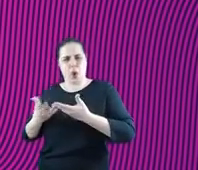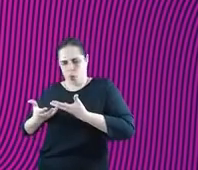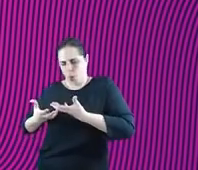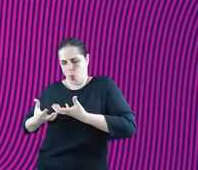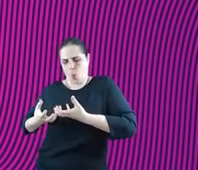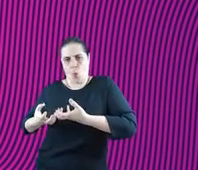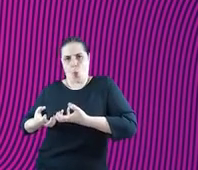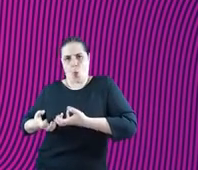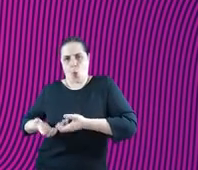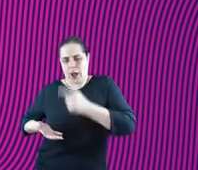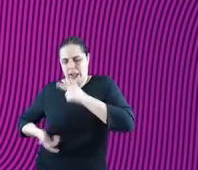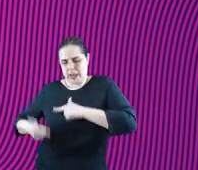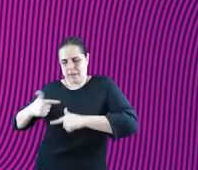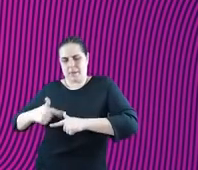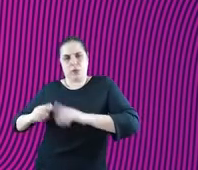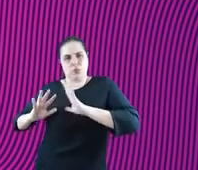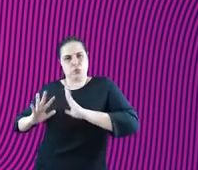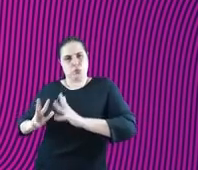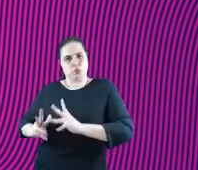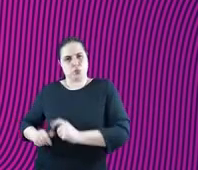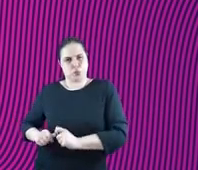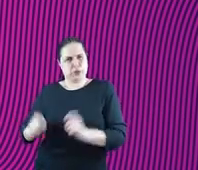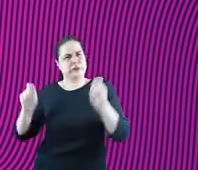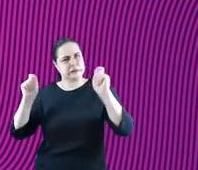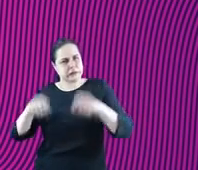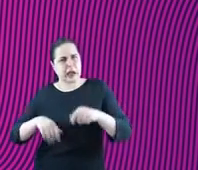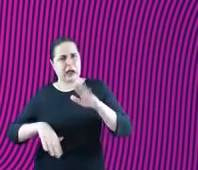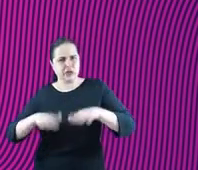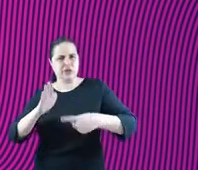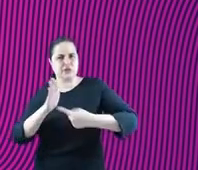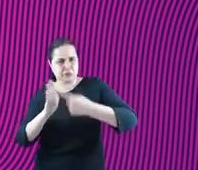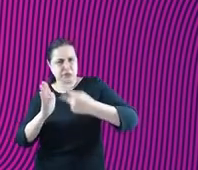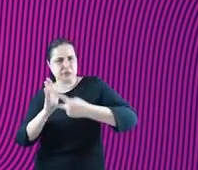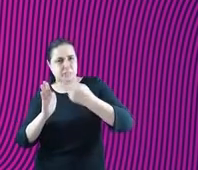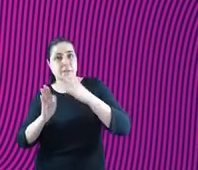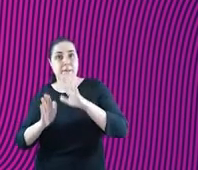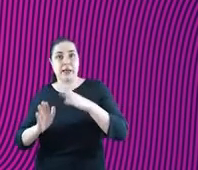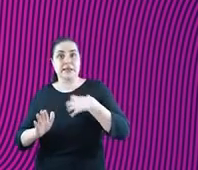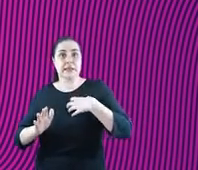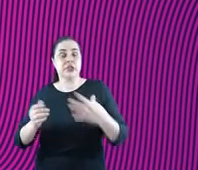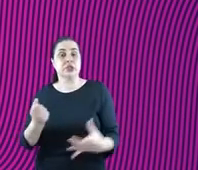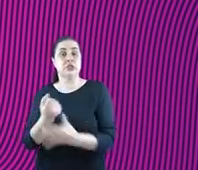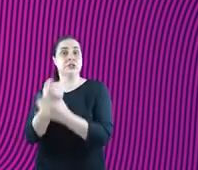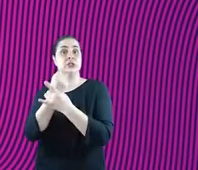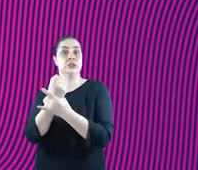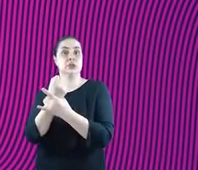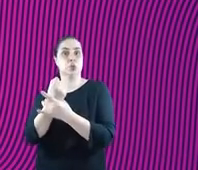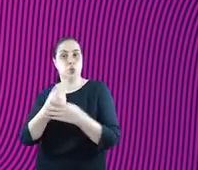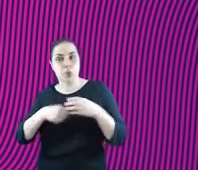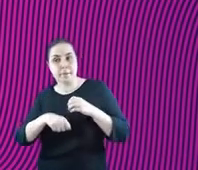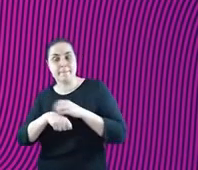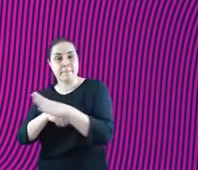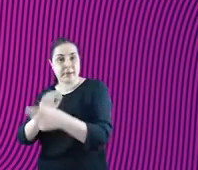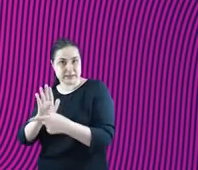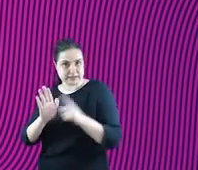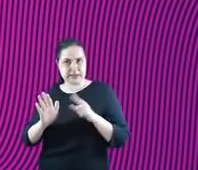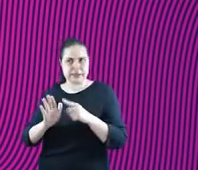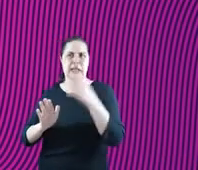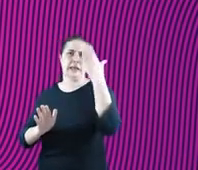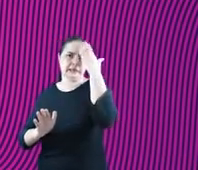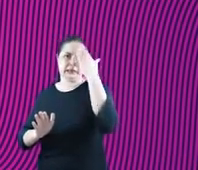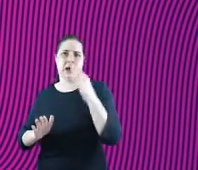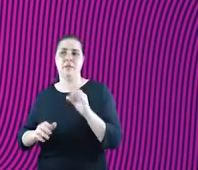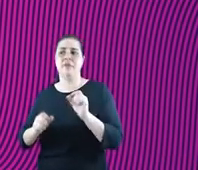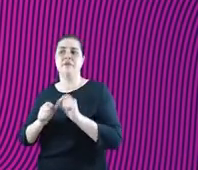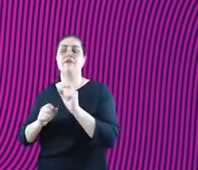faz o tratamento, isso dá uma segurança de tratamento para esse paciente. A paciente